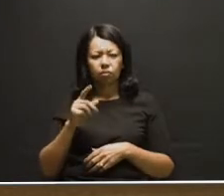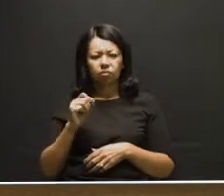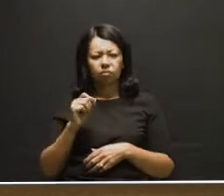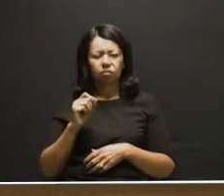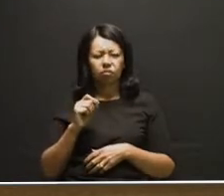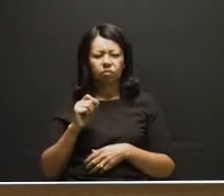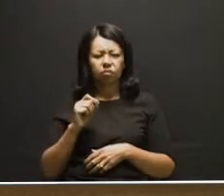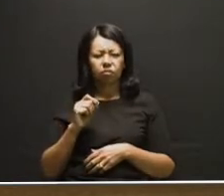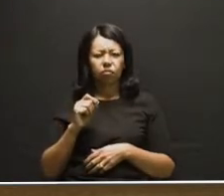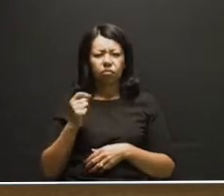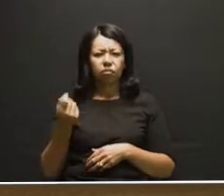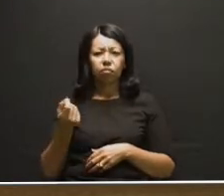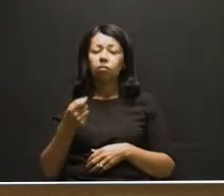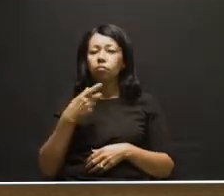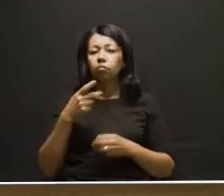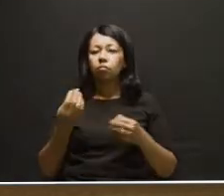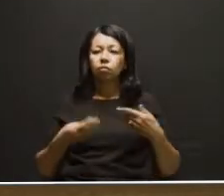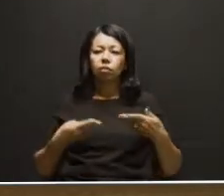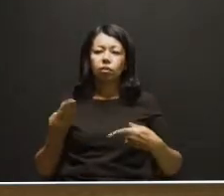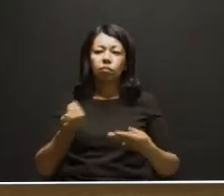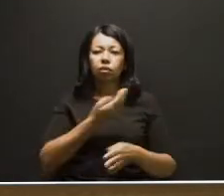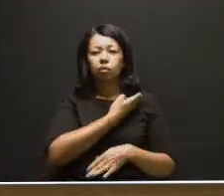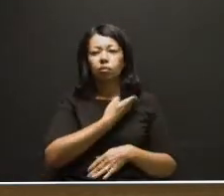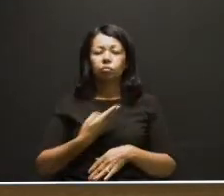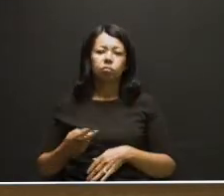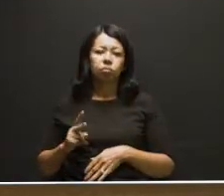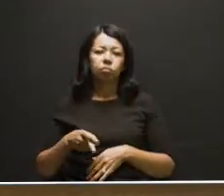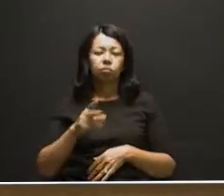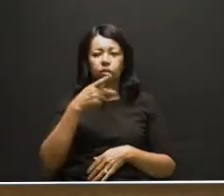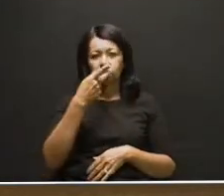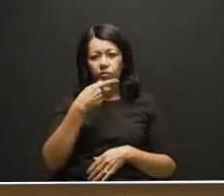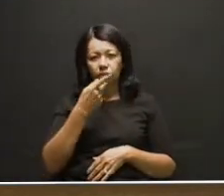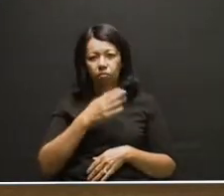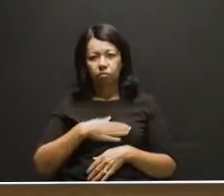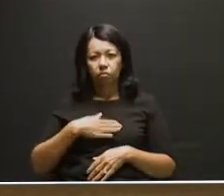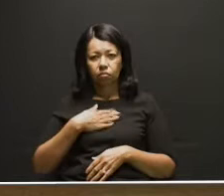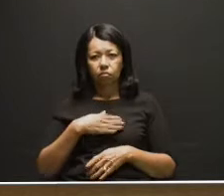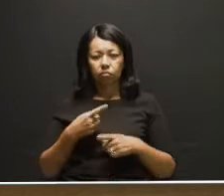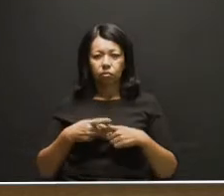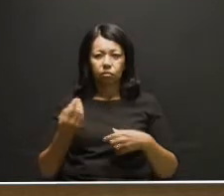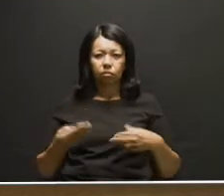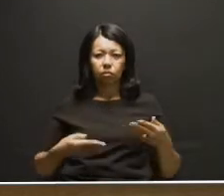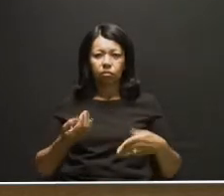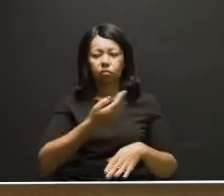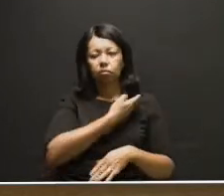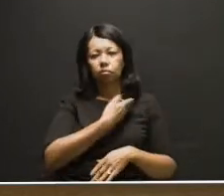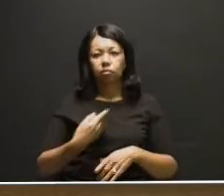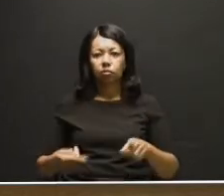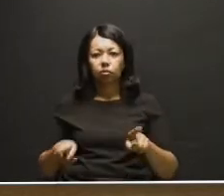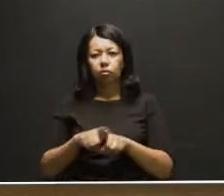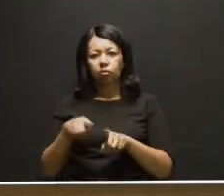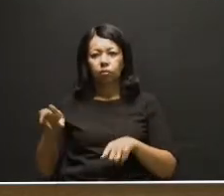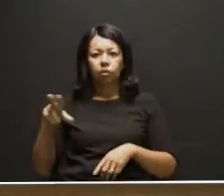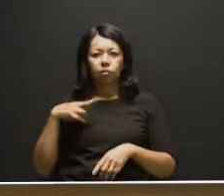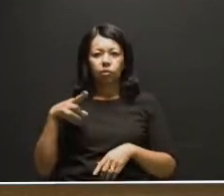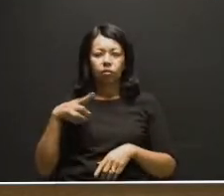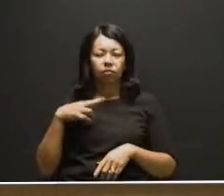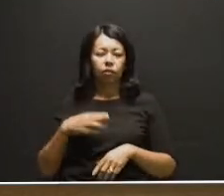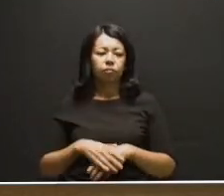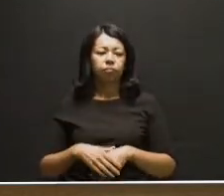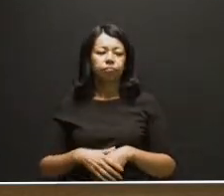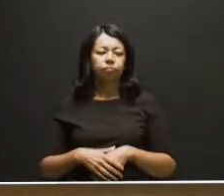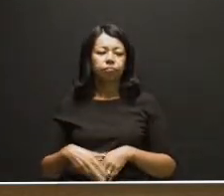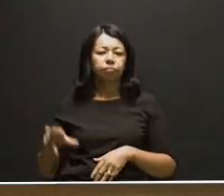ao serviço por mais uma vez eu sempre gosto de fazer isso a questão serviço público e privado no privado